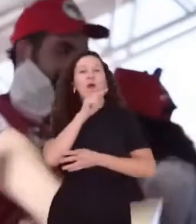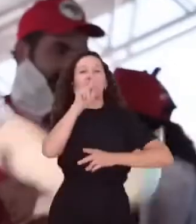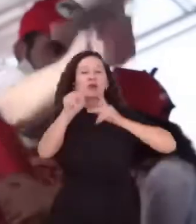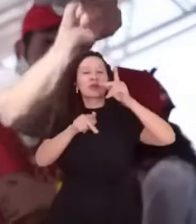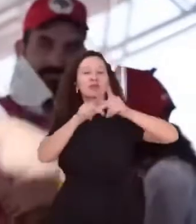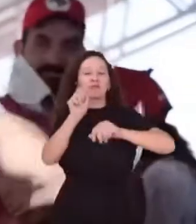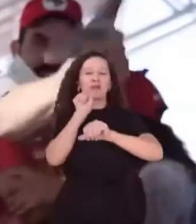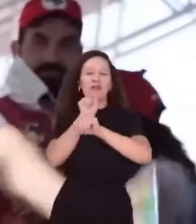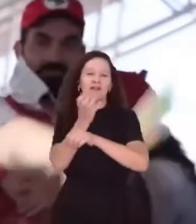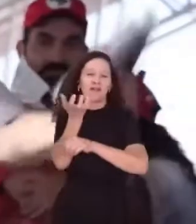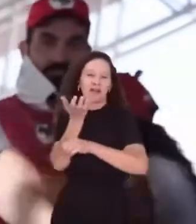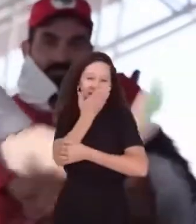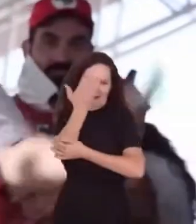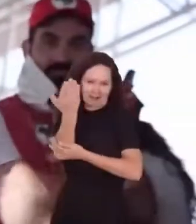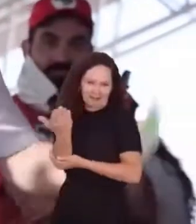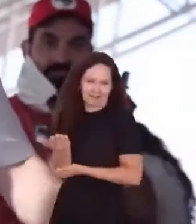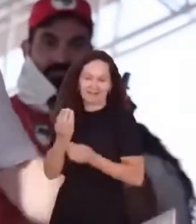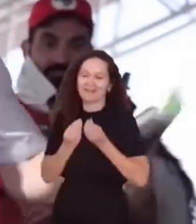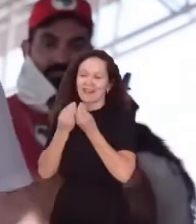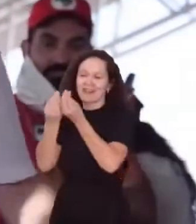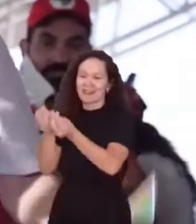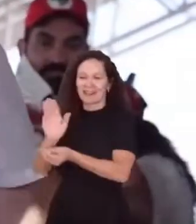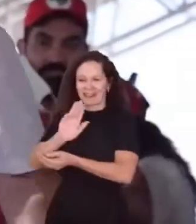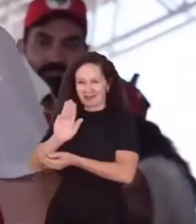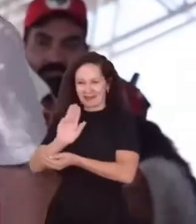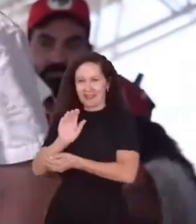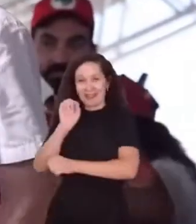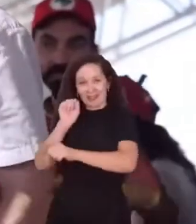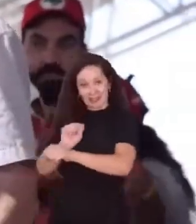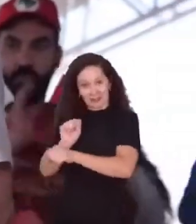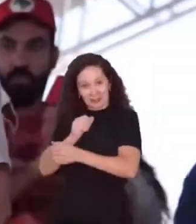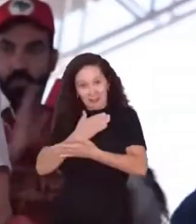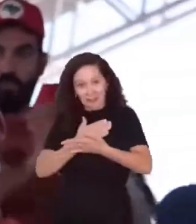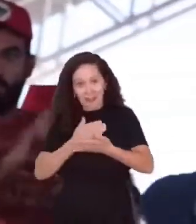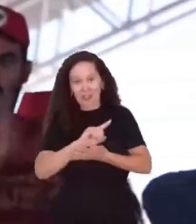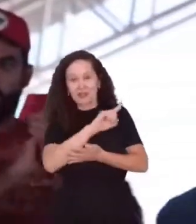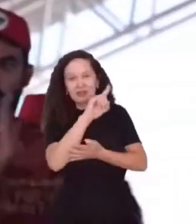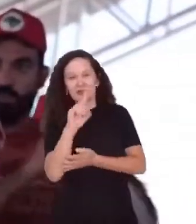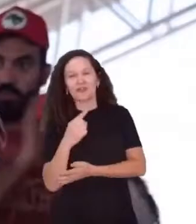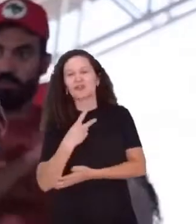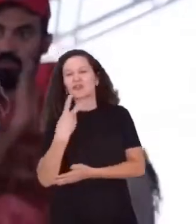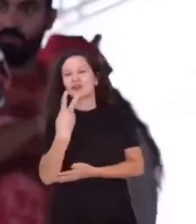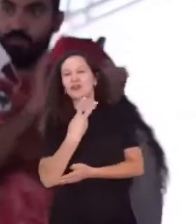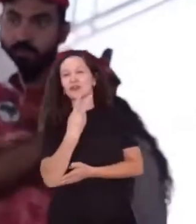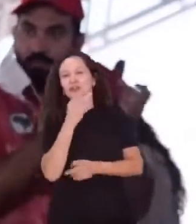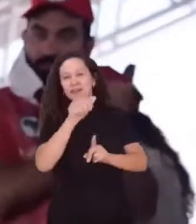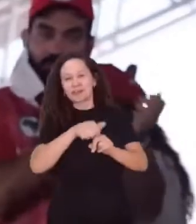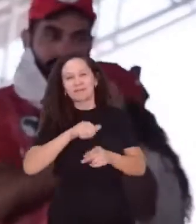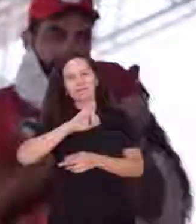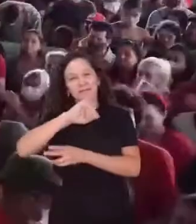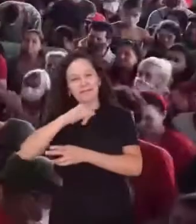a partir do dia 2 de janeiro de 2023.